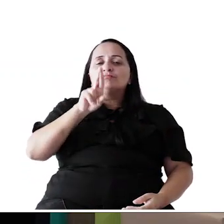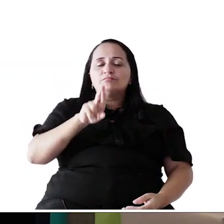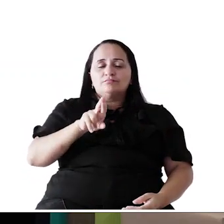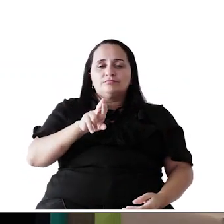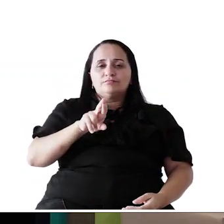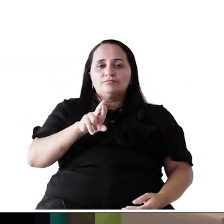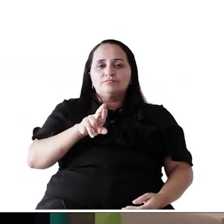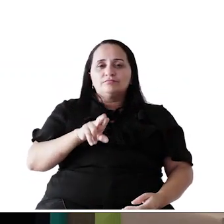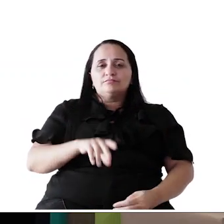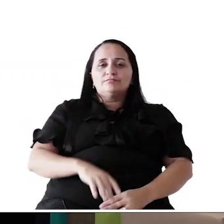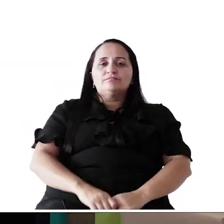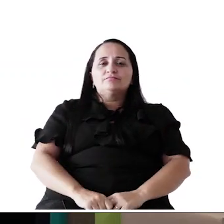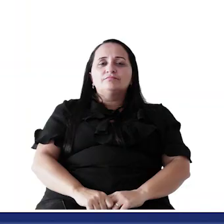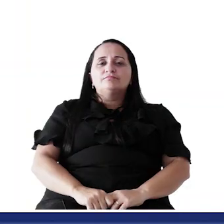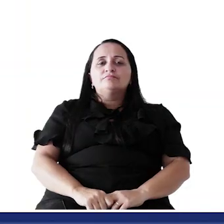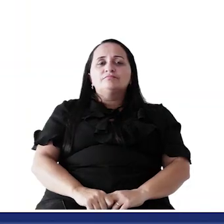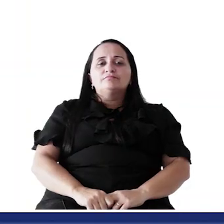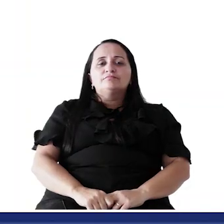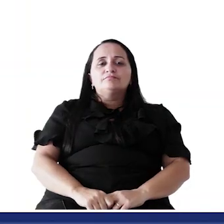essa alternativa é